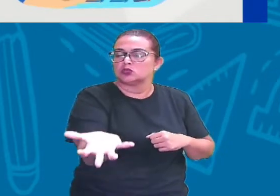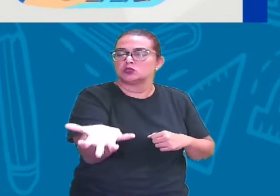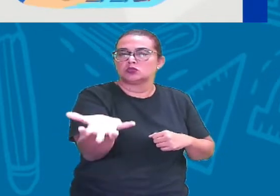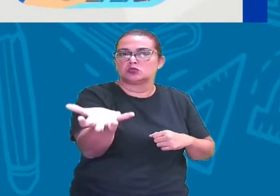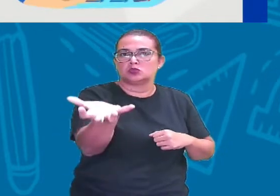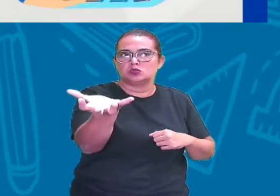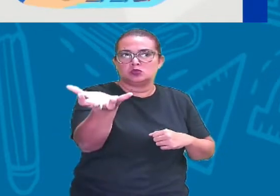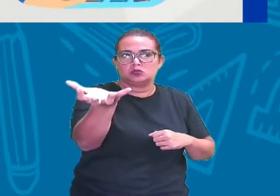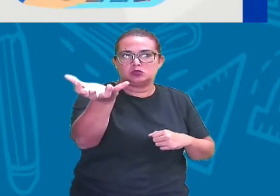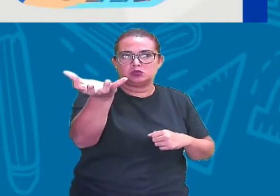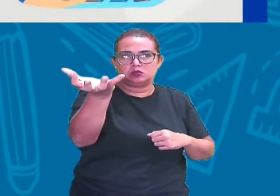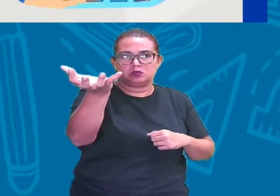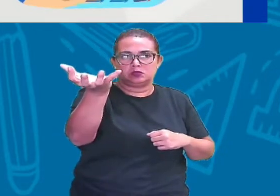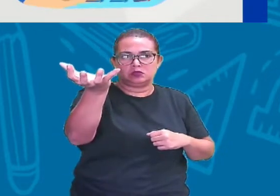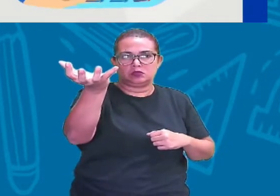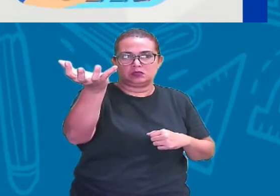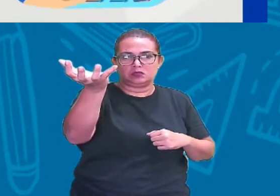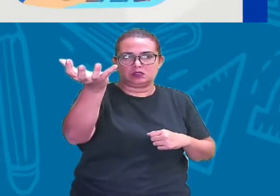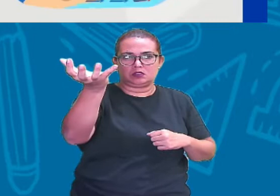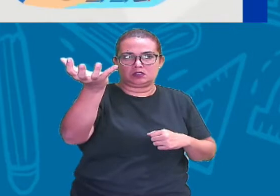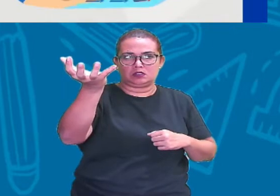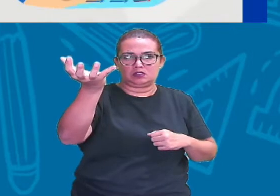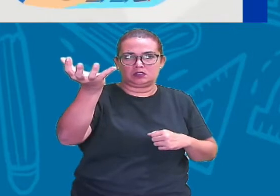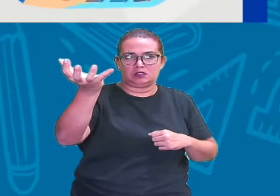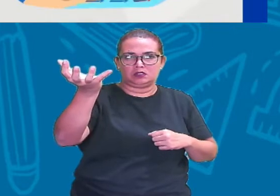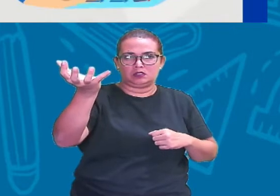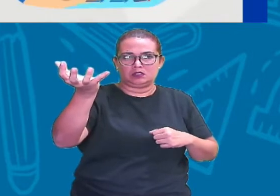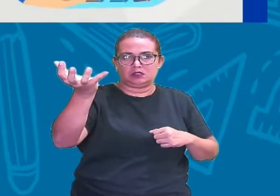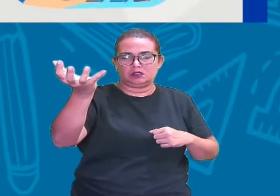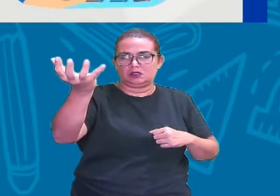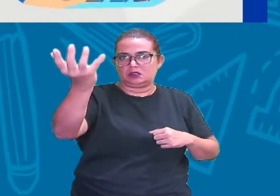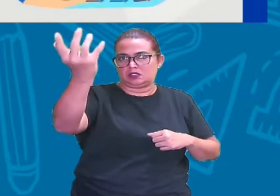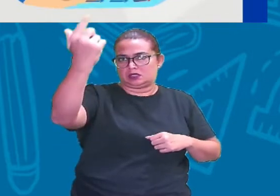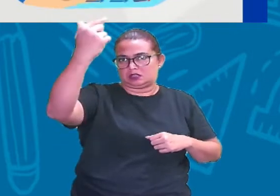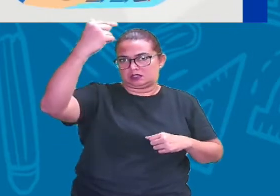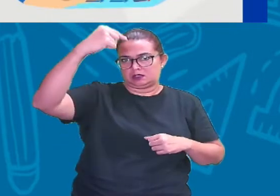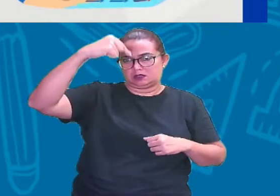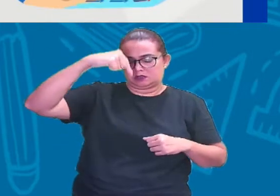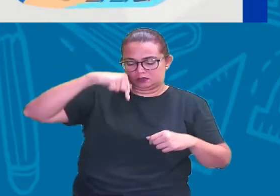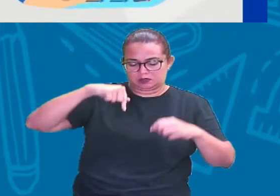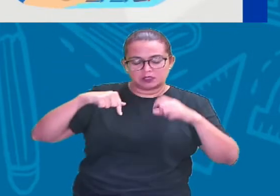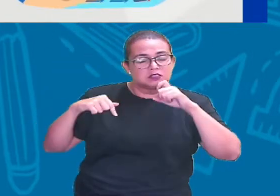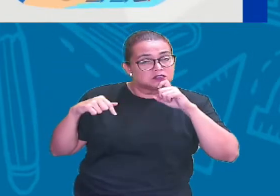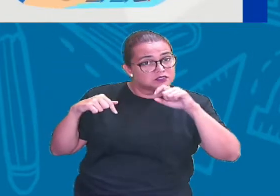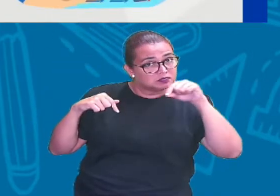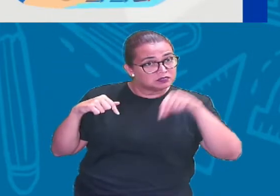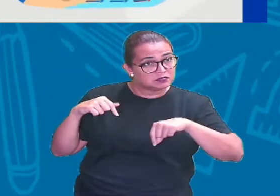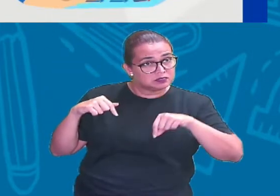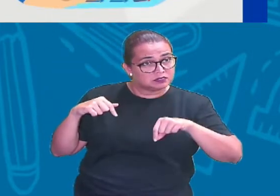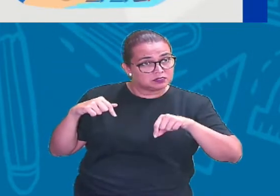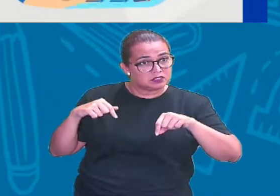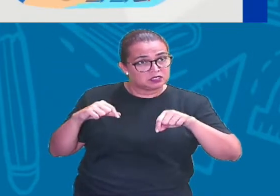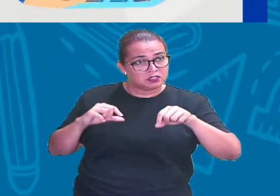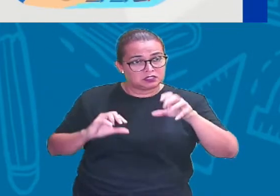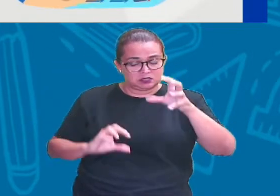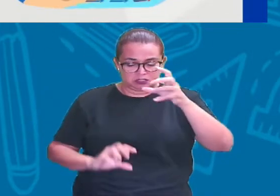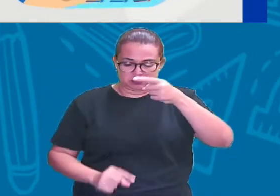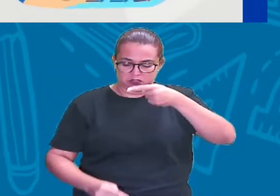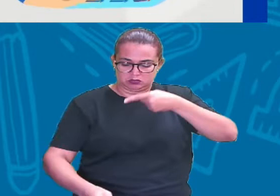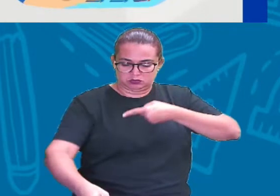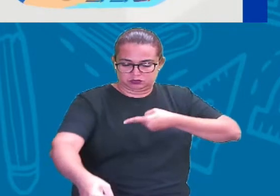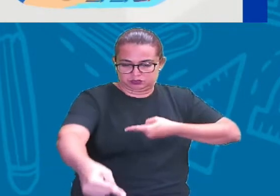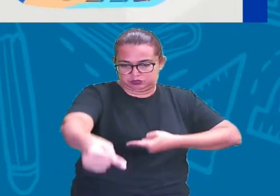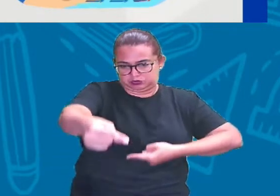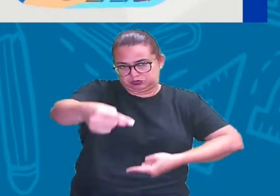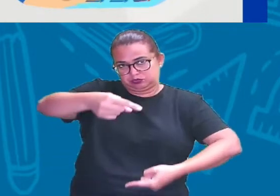Vai subir, tá bom? Quando chegar na Terra, está mais fria, então vai haver essa troca,